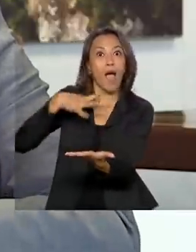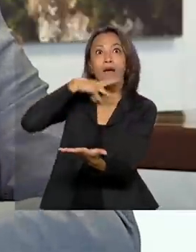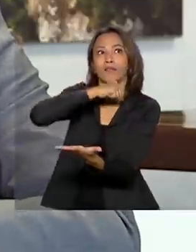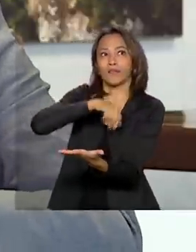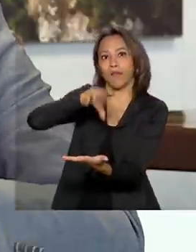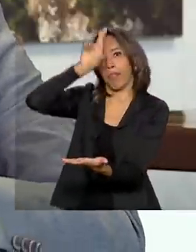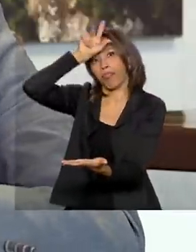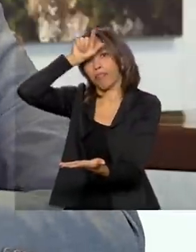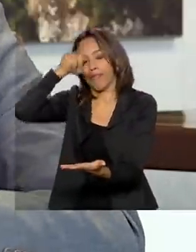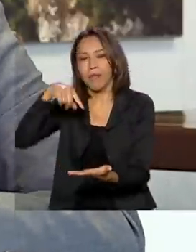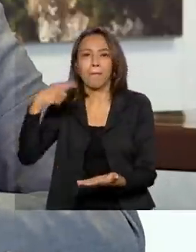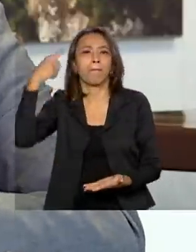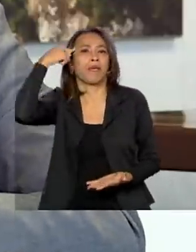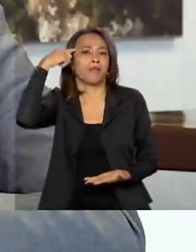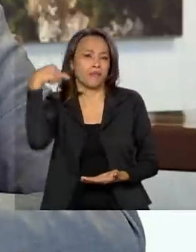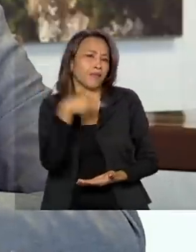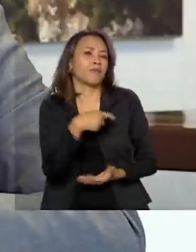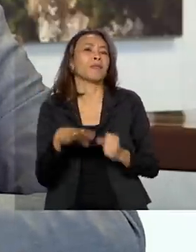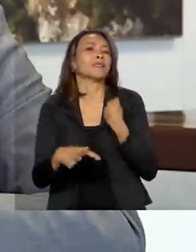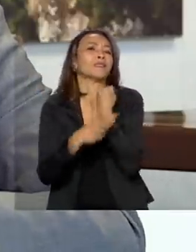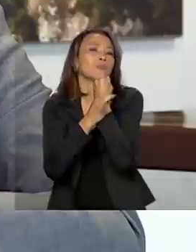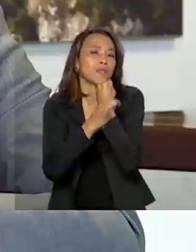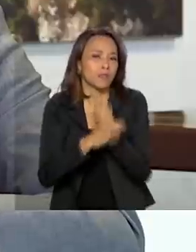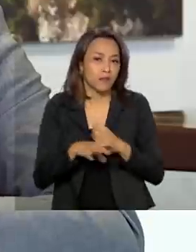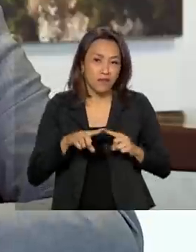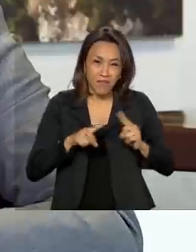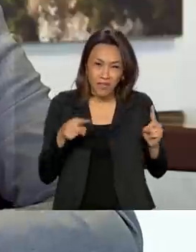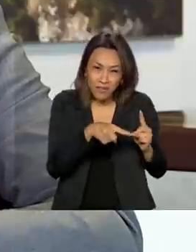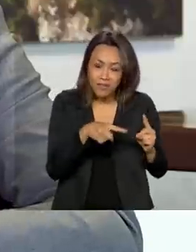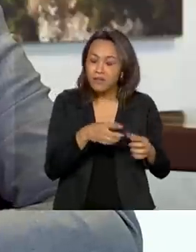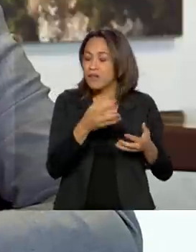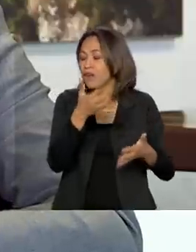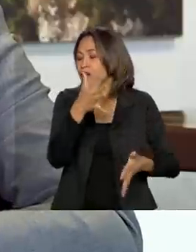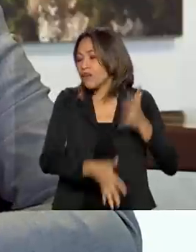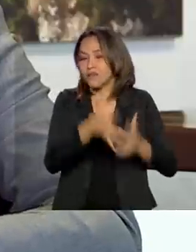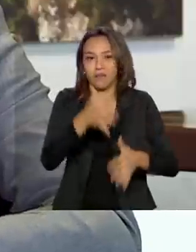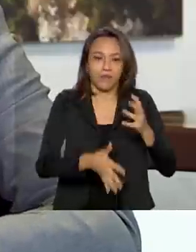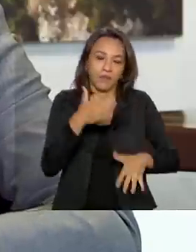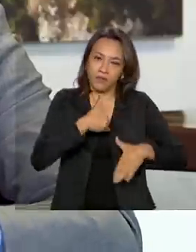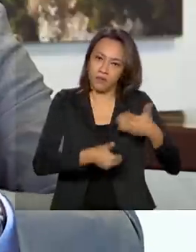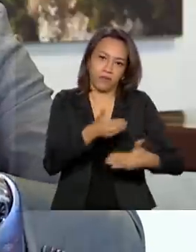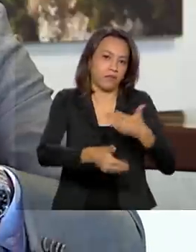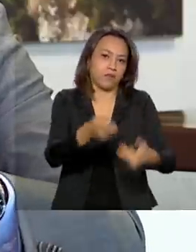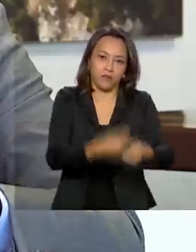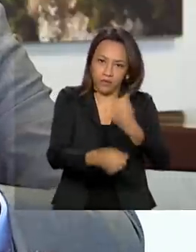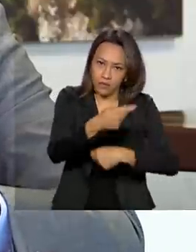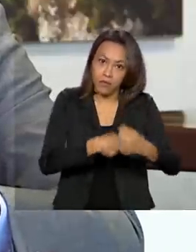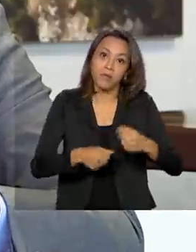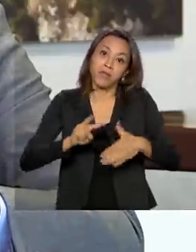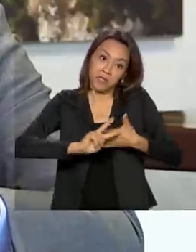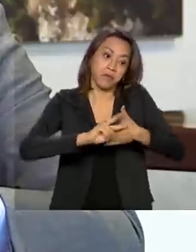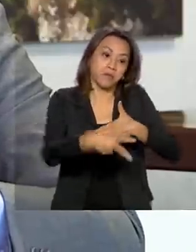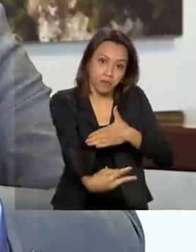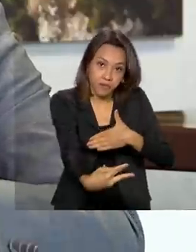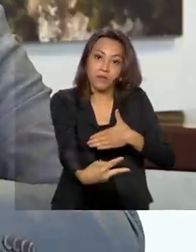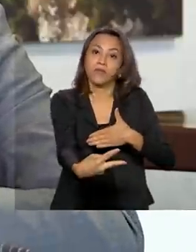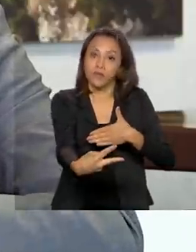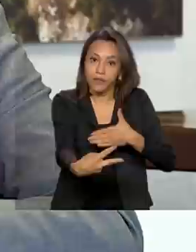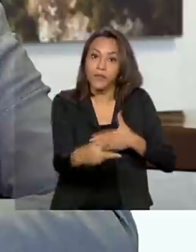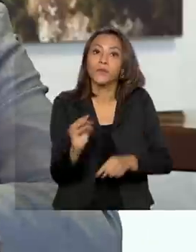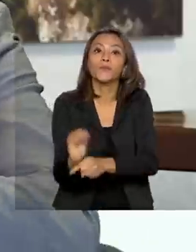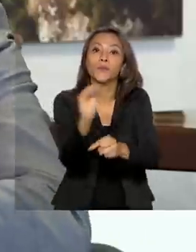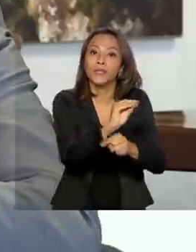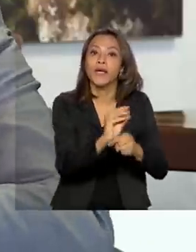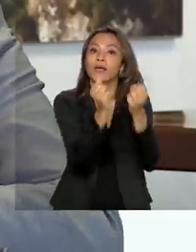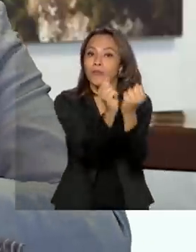opinião, que representam uma garantia, mas que na verdade são um empecilho ao desenvolvimento econômico e consequentemente à preservação do meio